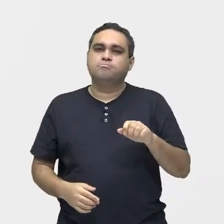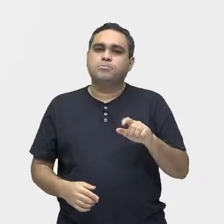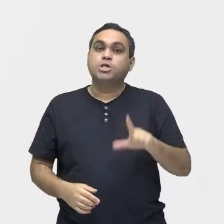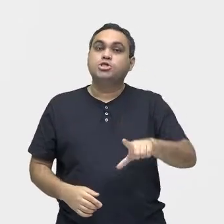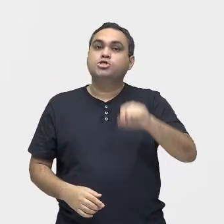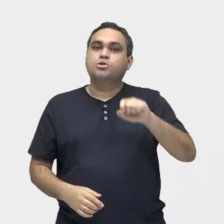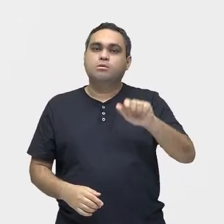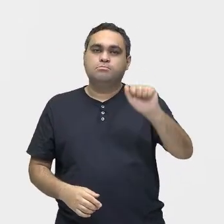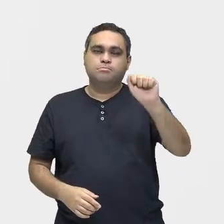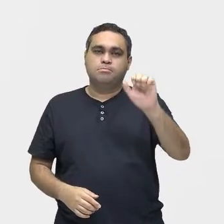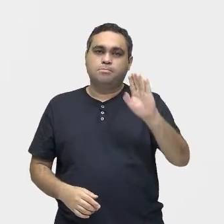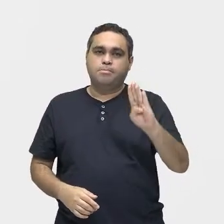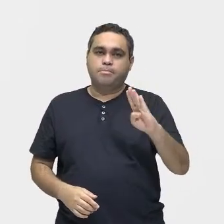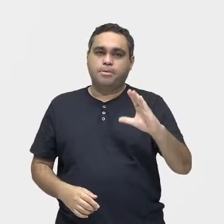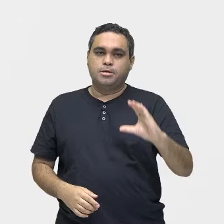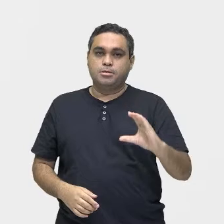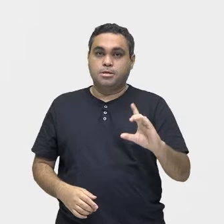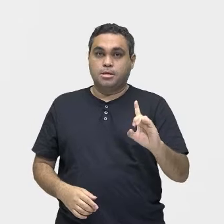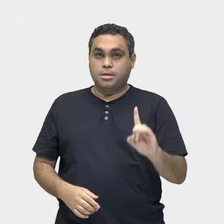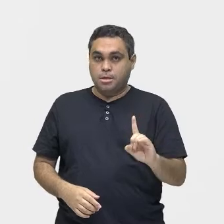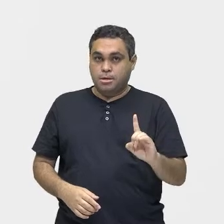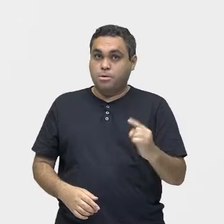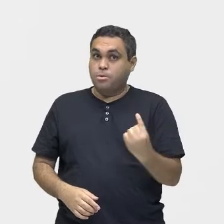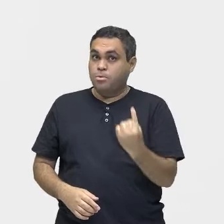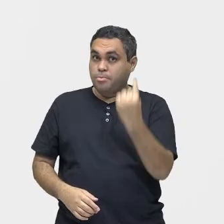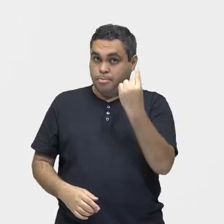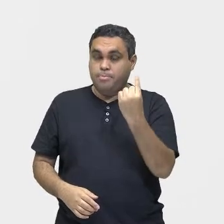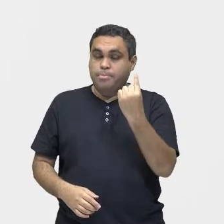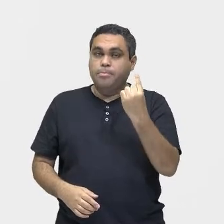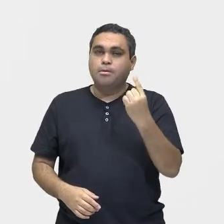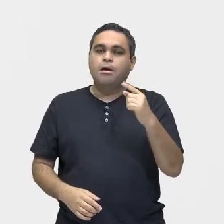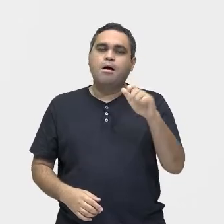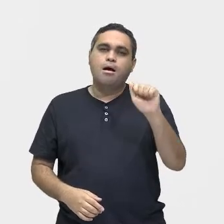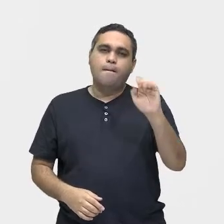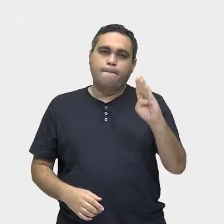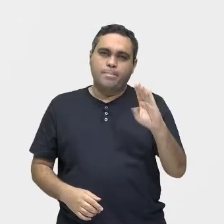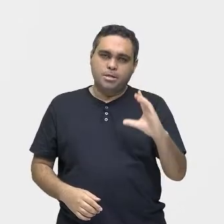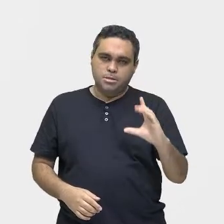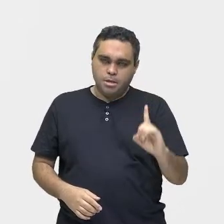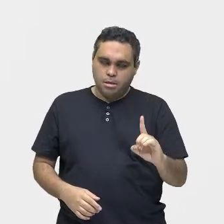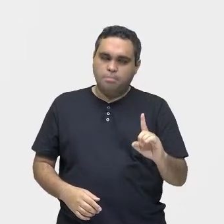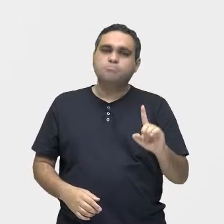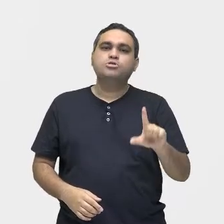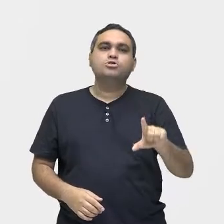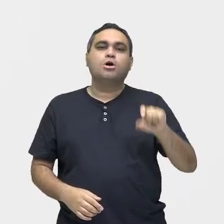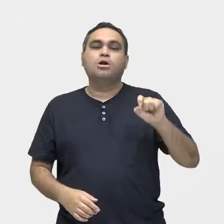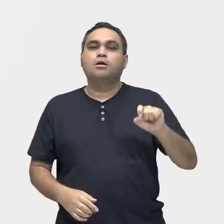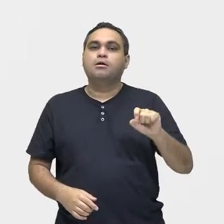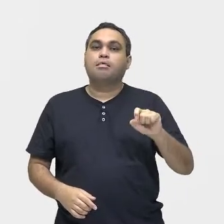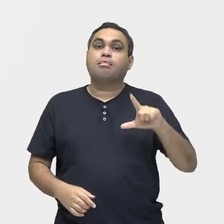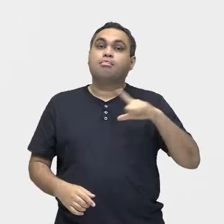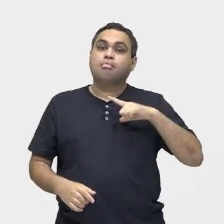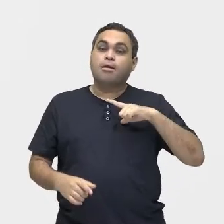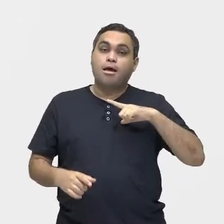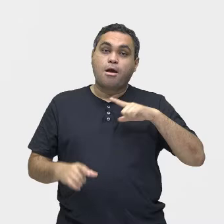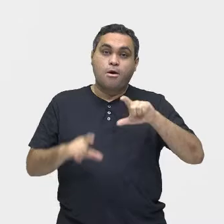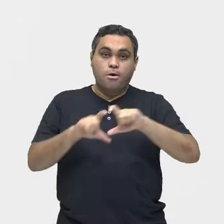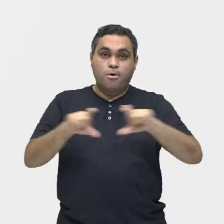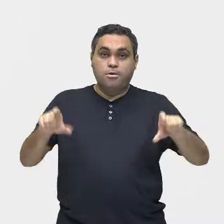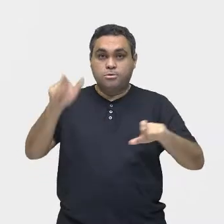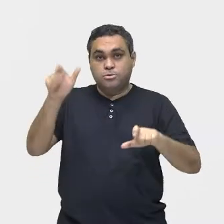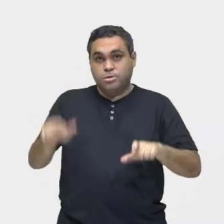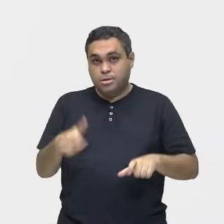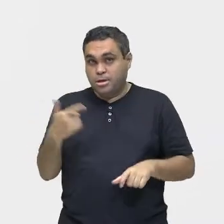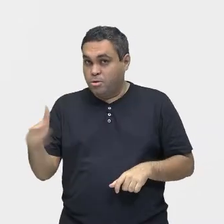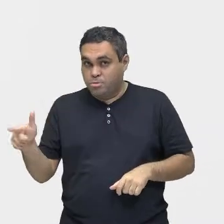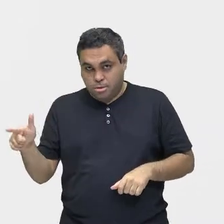a alternativa, portanto só uma, certo? Assinale a alternativa em que há oração sem sujeito, ou